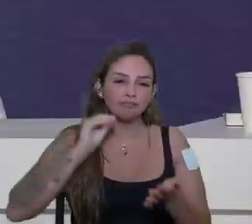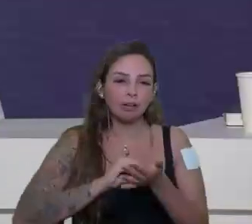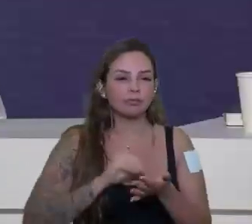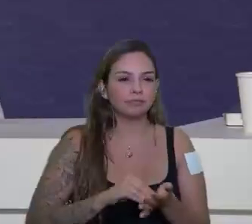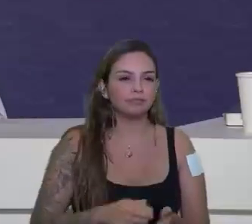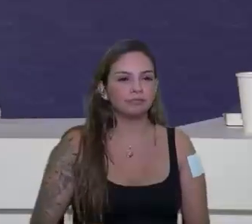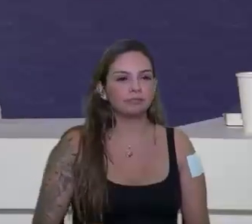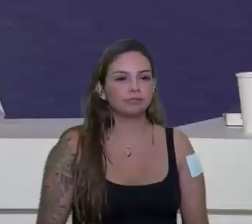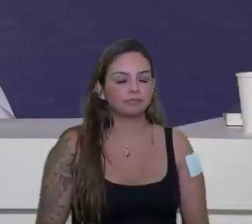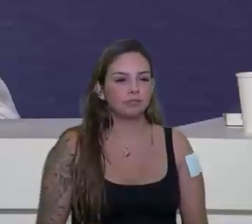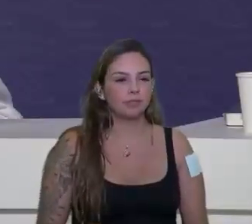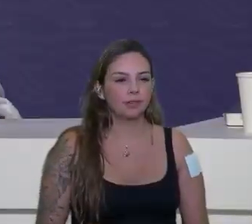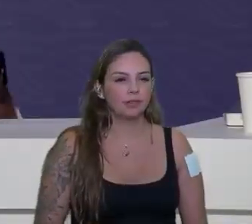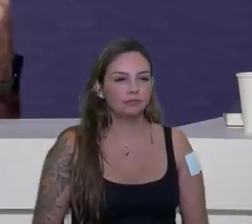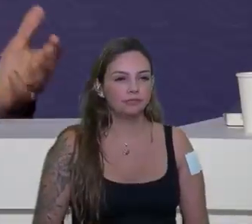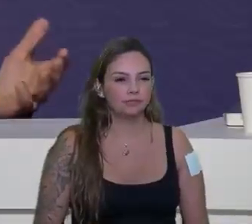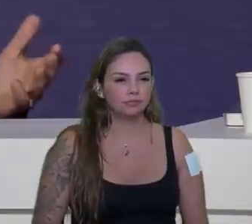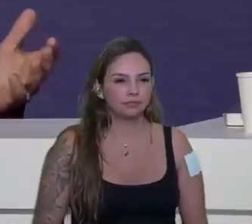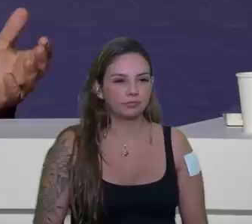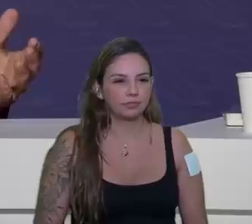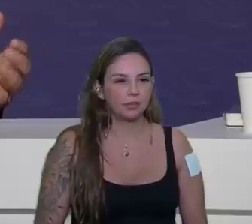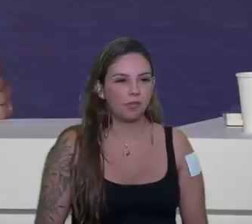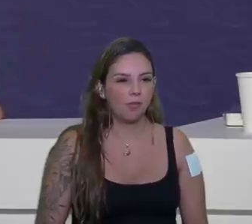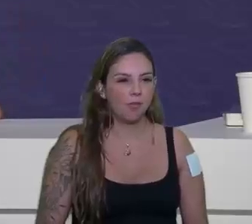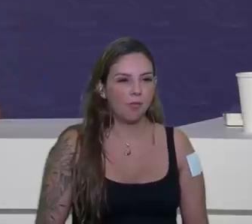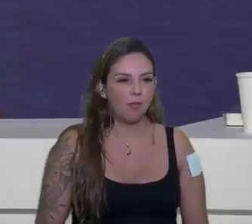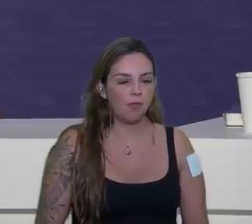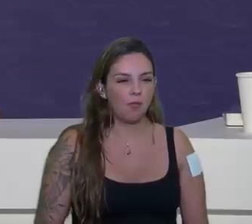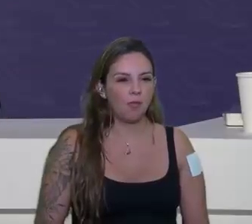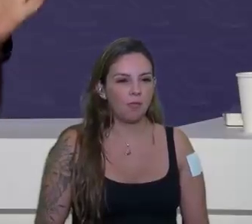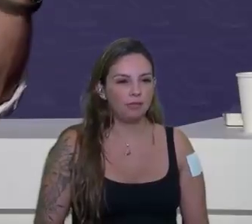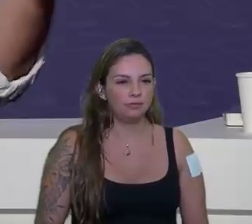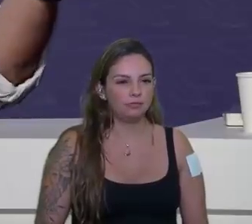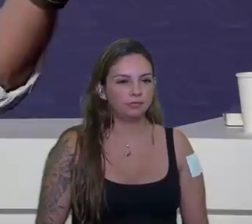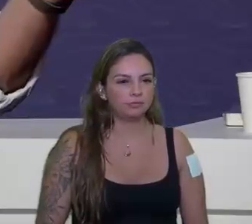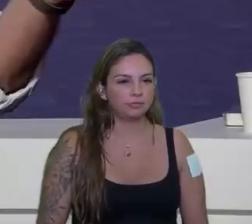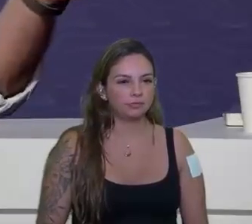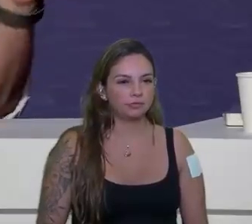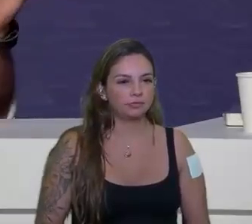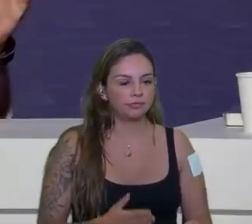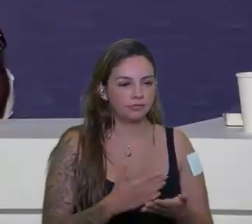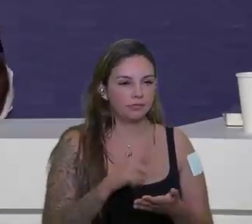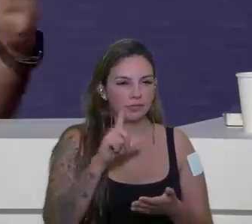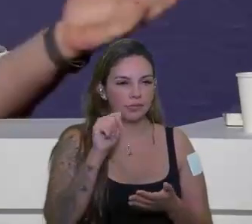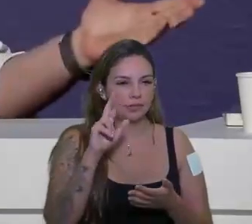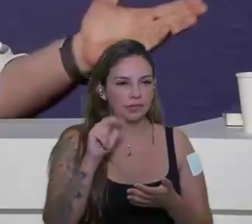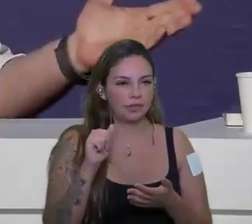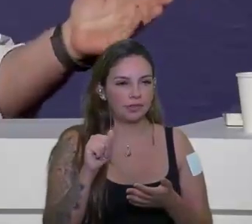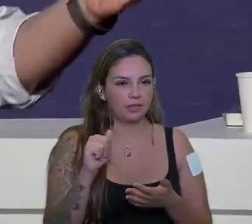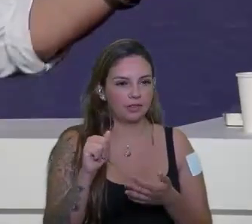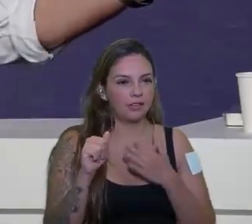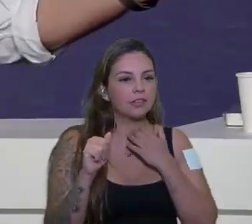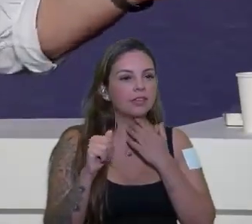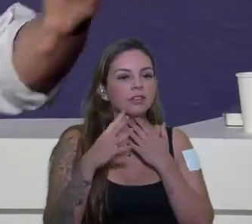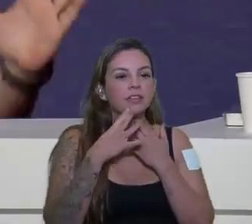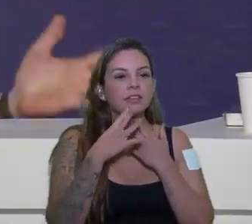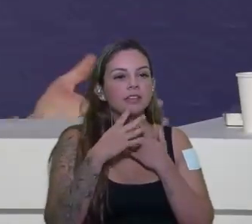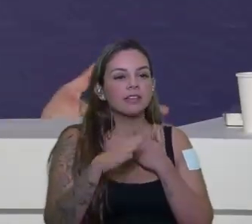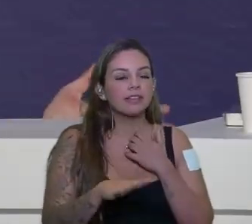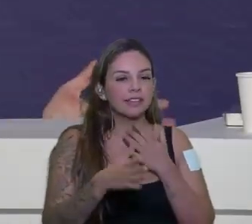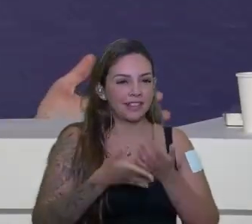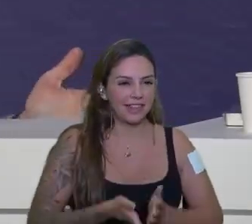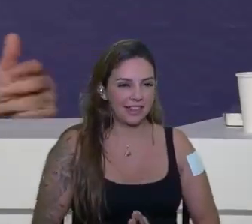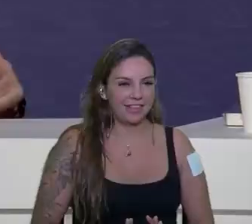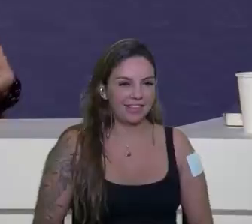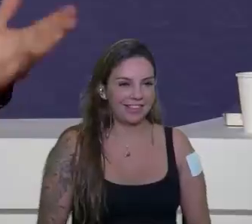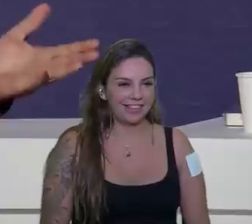e a desumanização. À esquerda, há um grande telão que passa em seu canto inferior direito a intérprete de Libras, que traduz simultaneamente tudo o